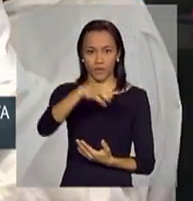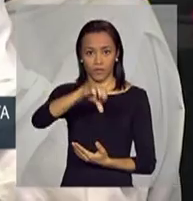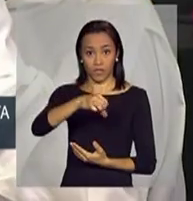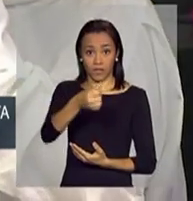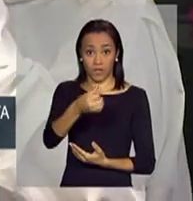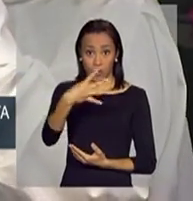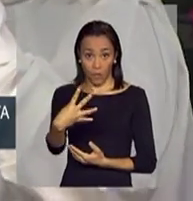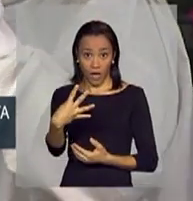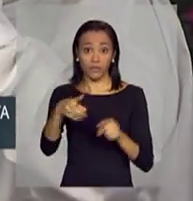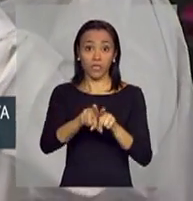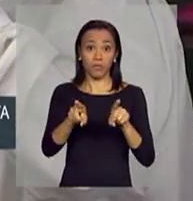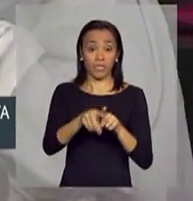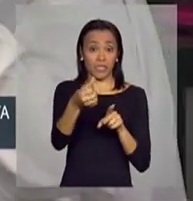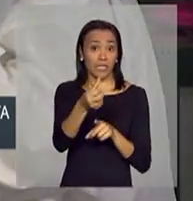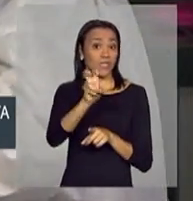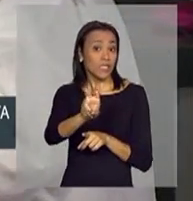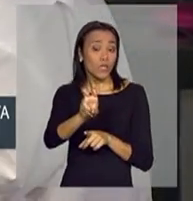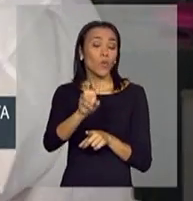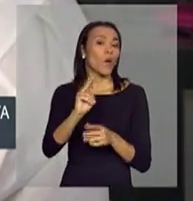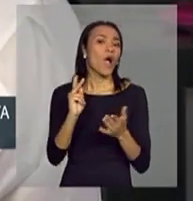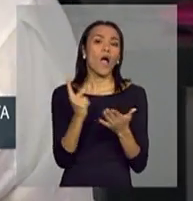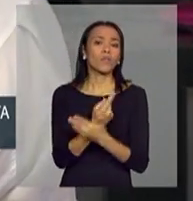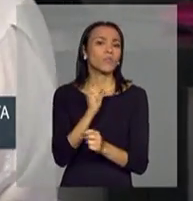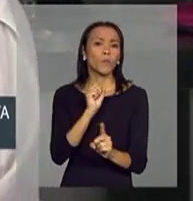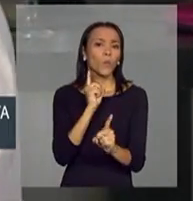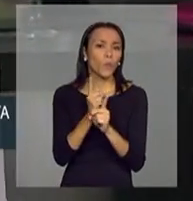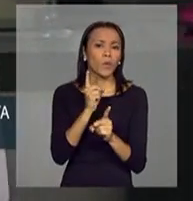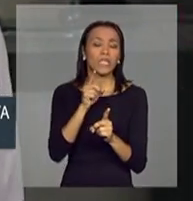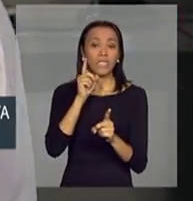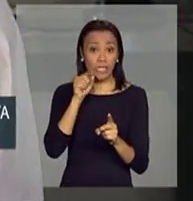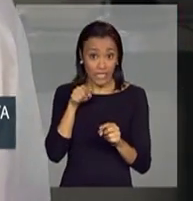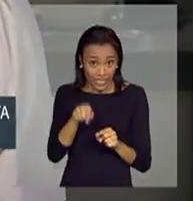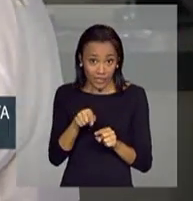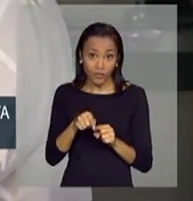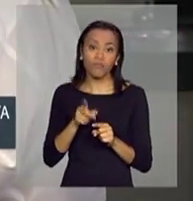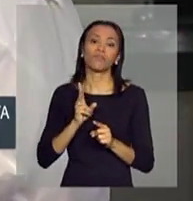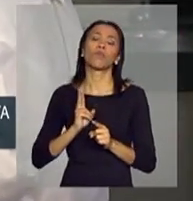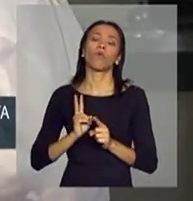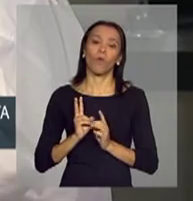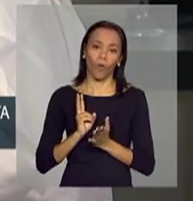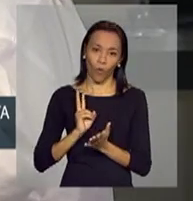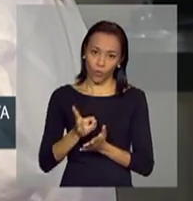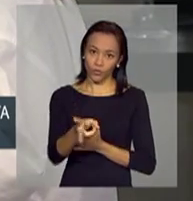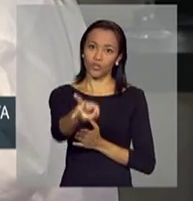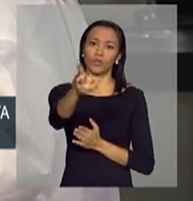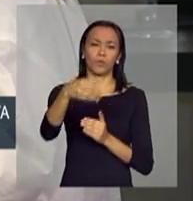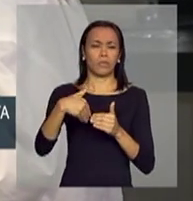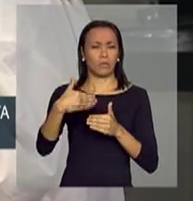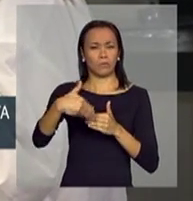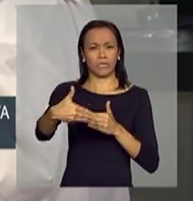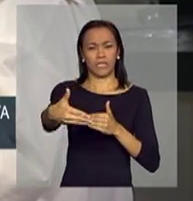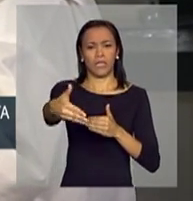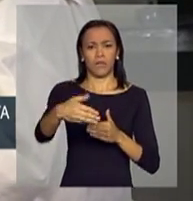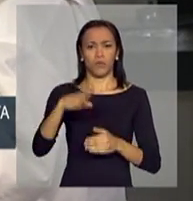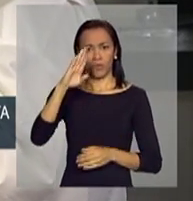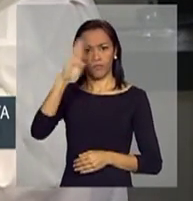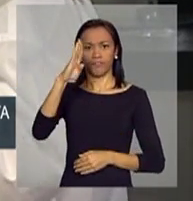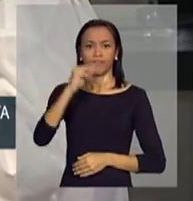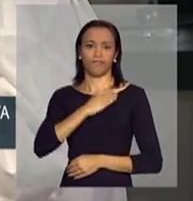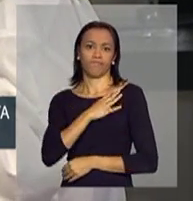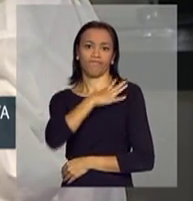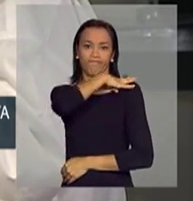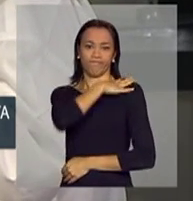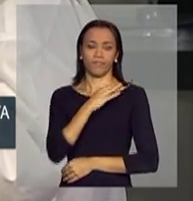1964 e 1965, o que nós identificamos é que isso se repete, né, ao longo do período da ditadura. Tá? As